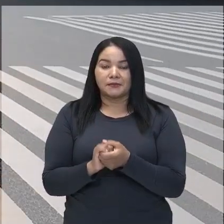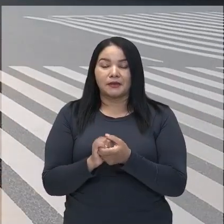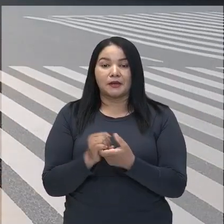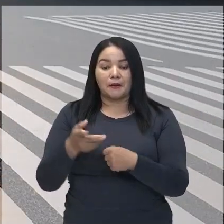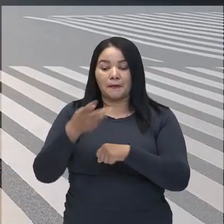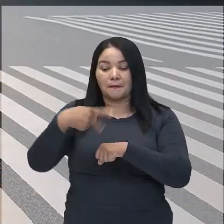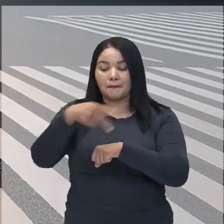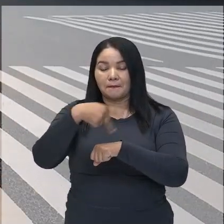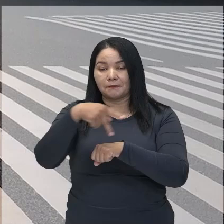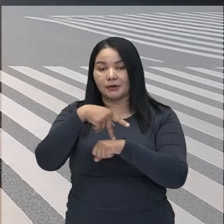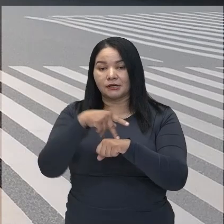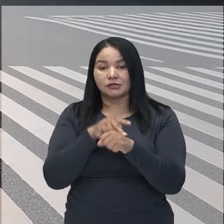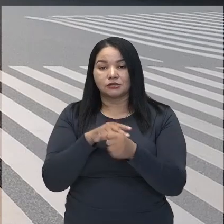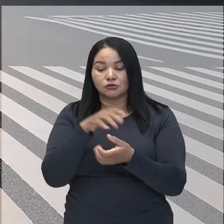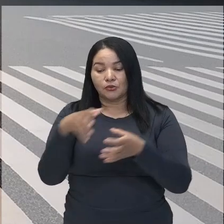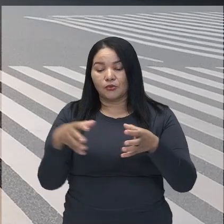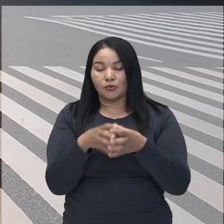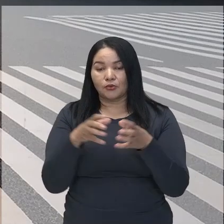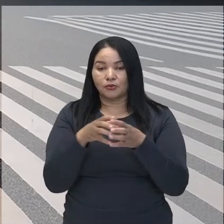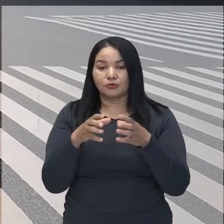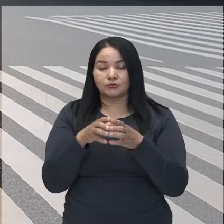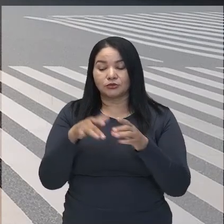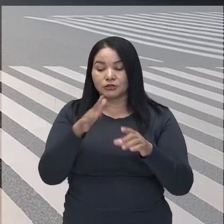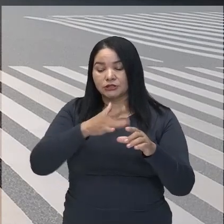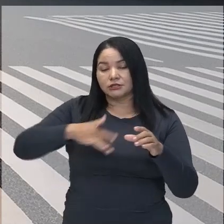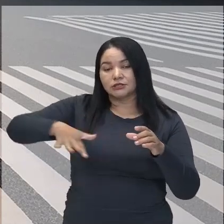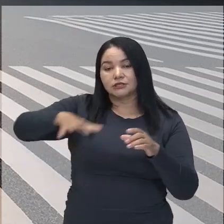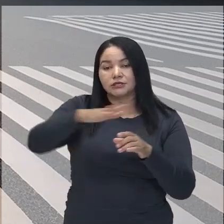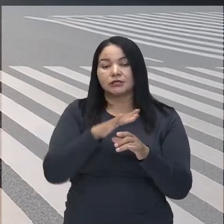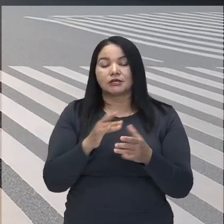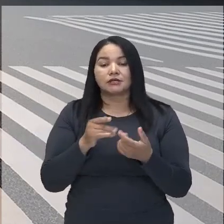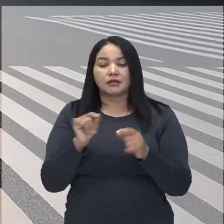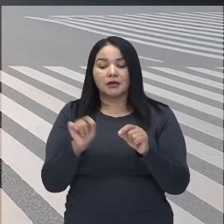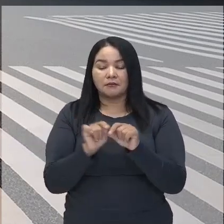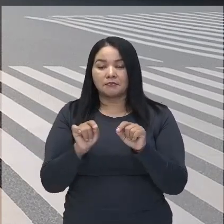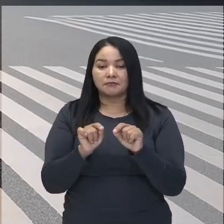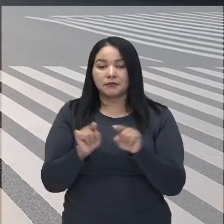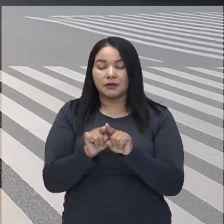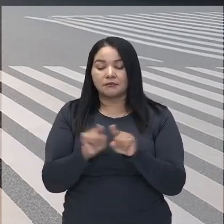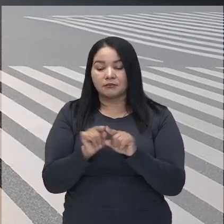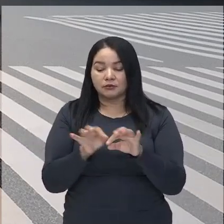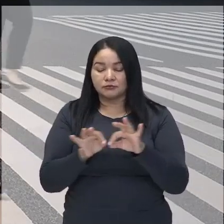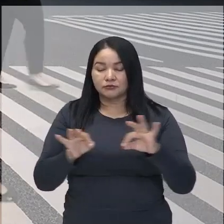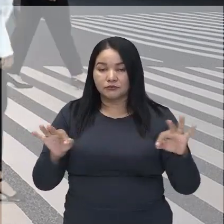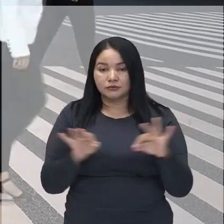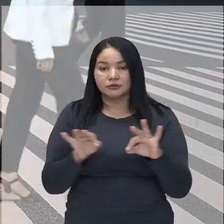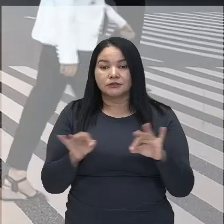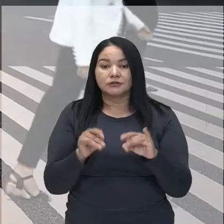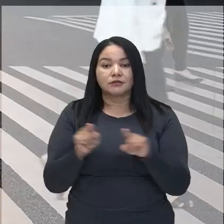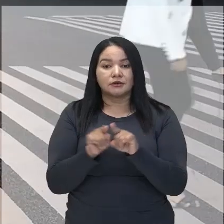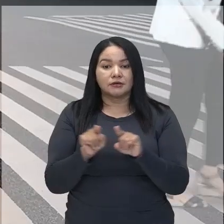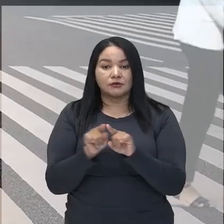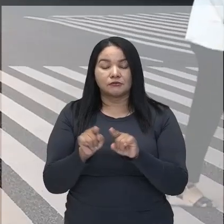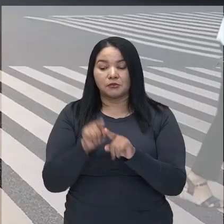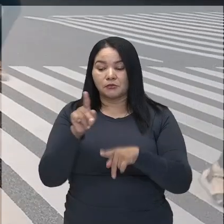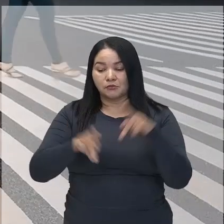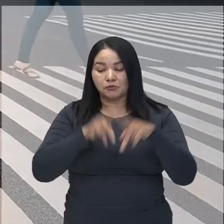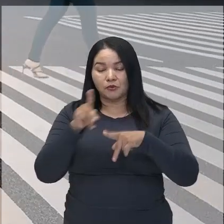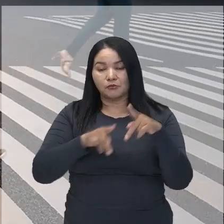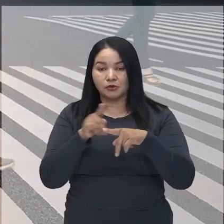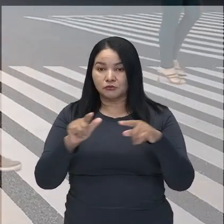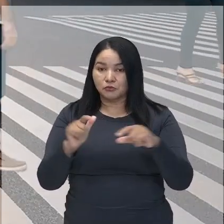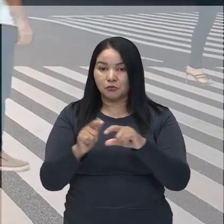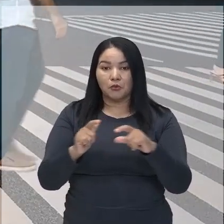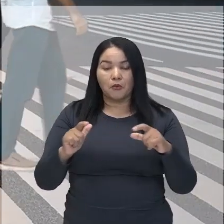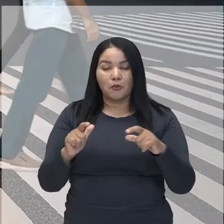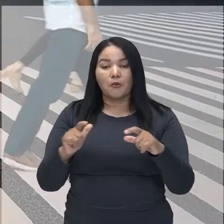ele acaba tendo uma pequena extensão territorial, porém vai ter grandes densidades demográficas por conta